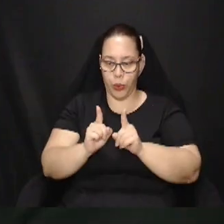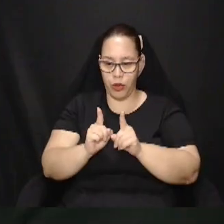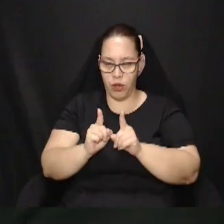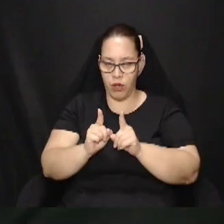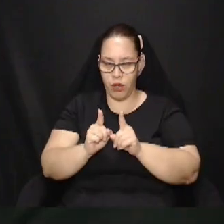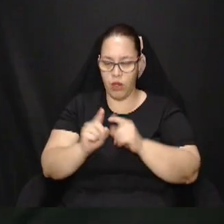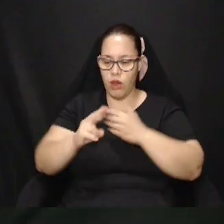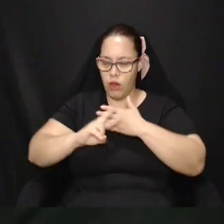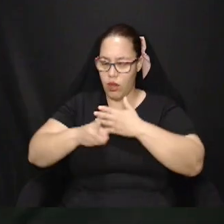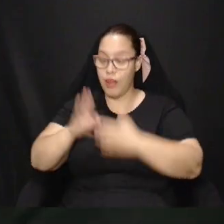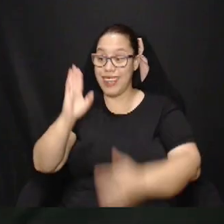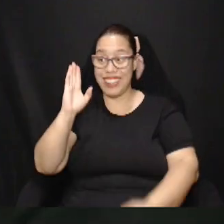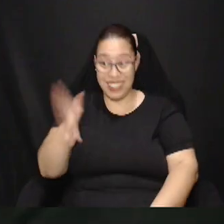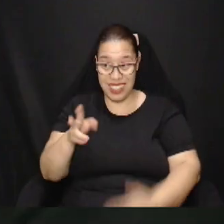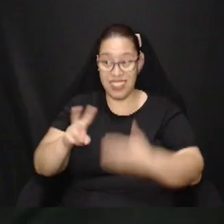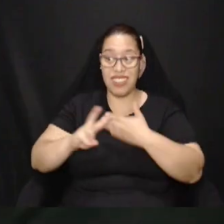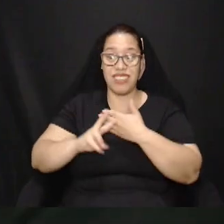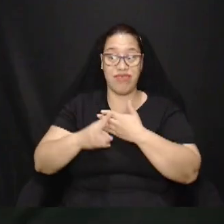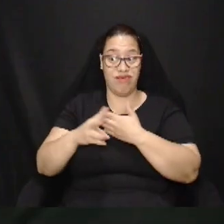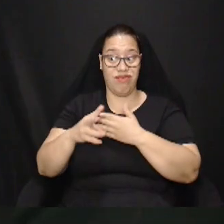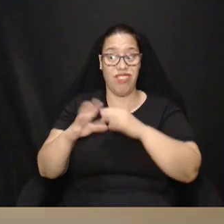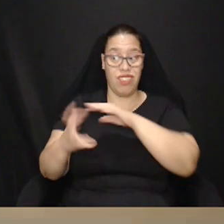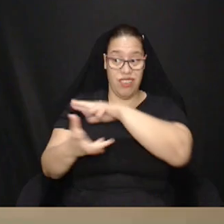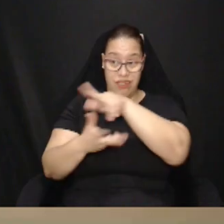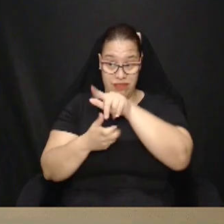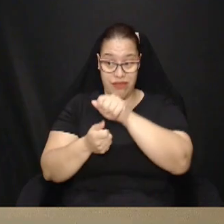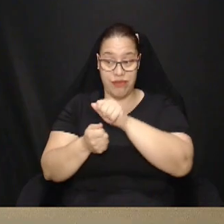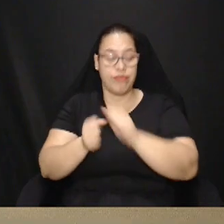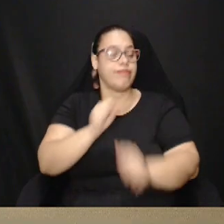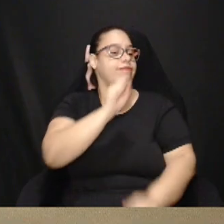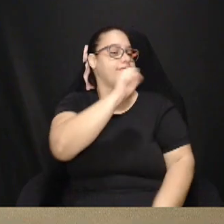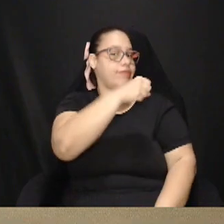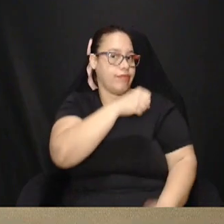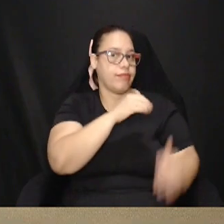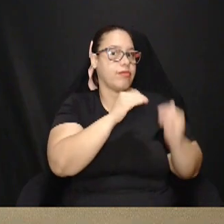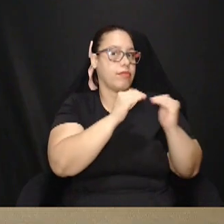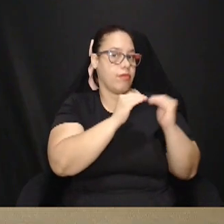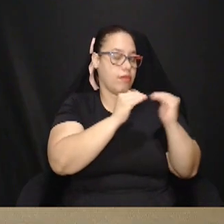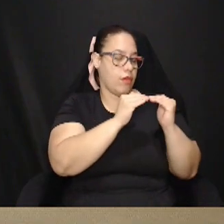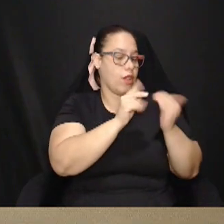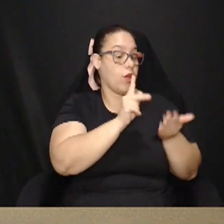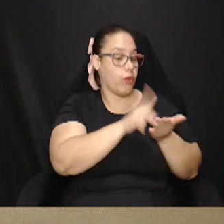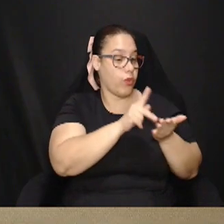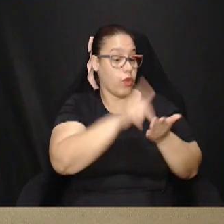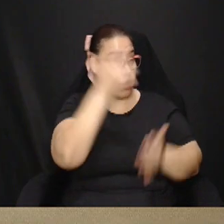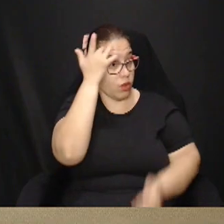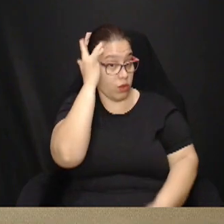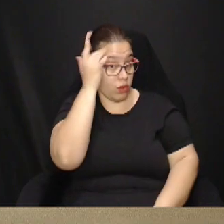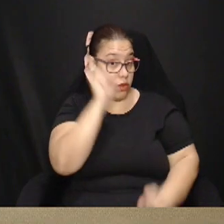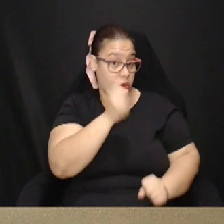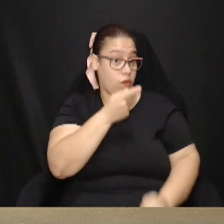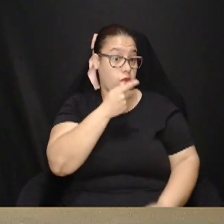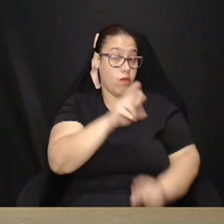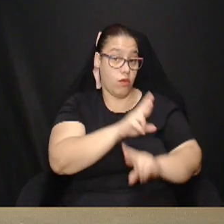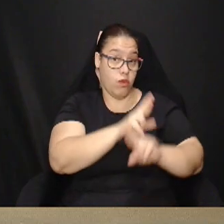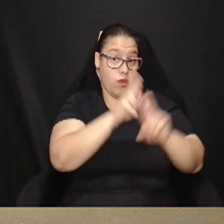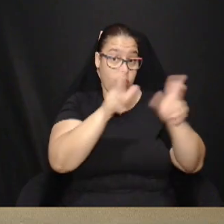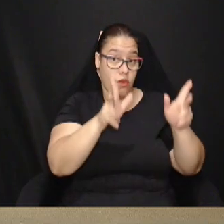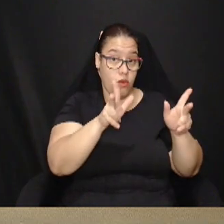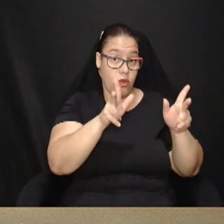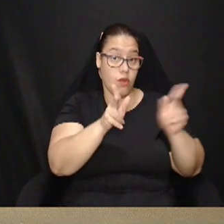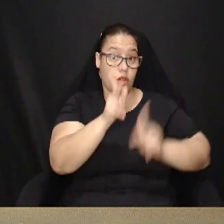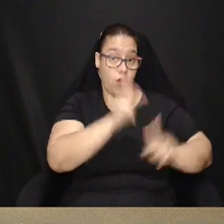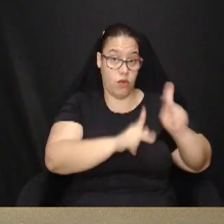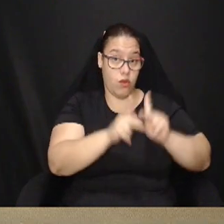está impactando o mundo em si. Sim, sim, com certeza. Na verdade, eu acho que aqui a gente pode fazer a diferenciação entre públicos. Perfeito. Né? Se a gente